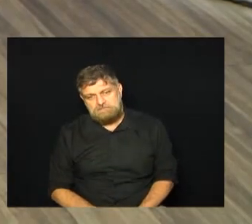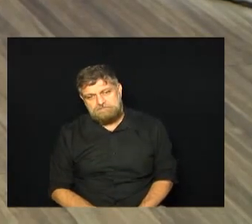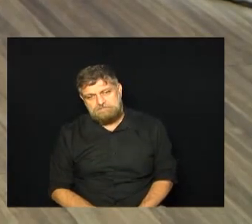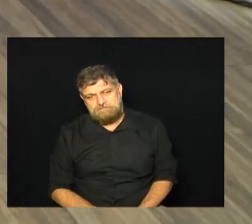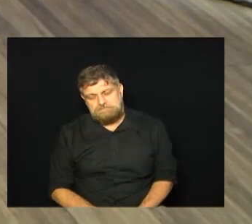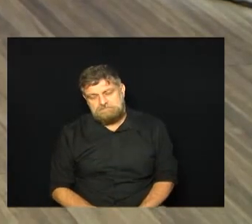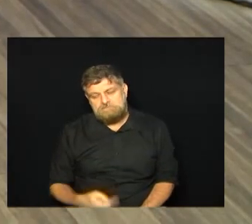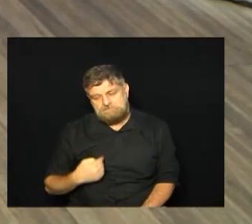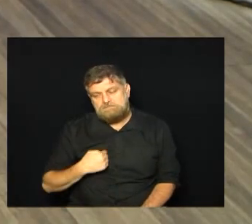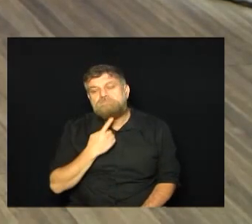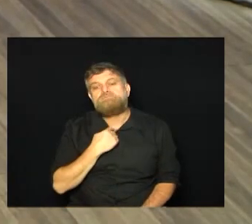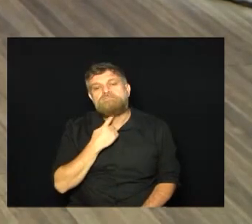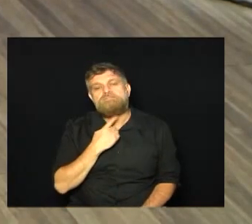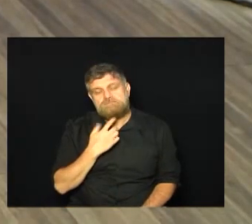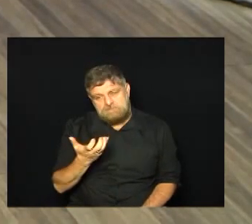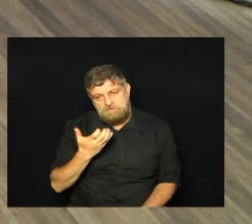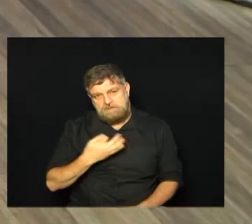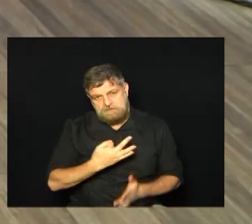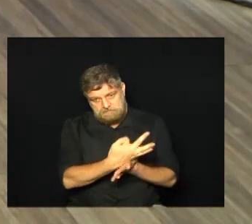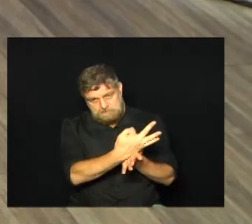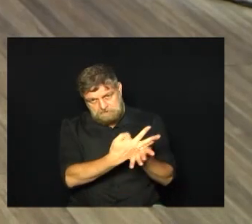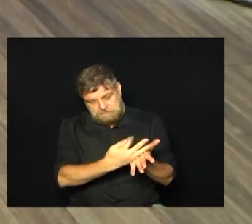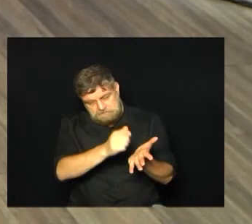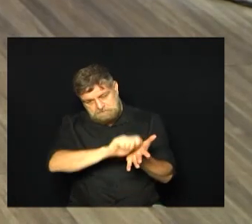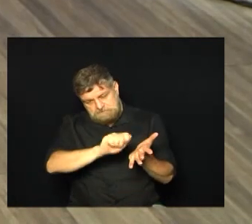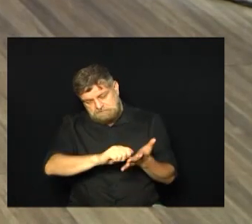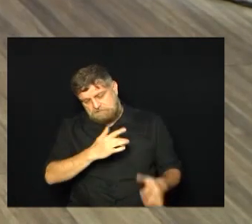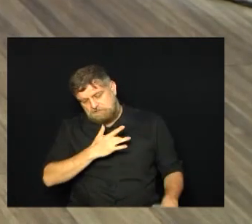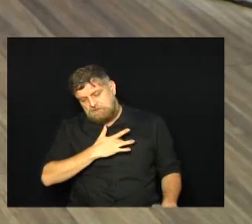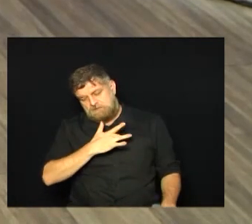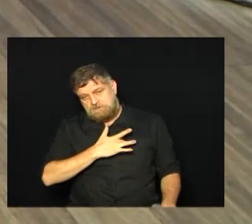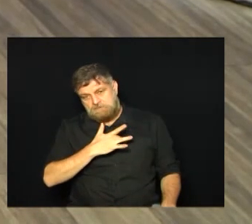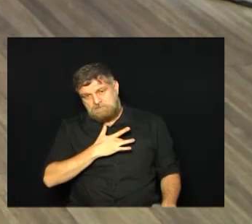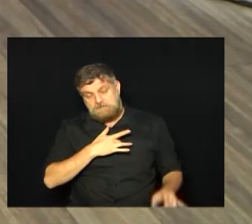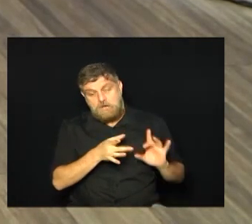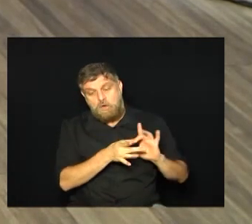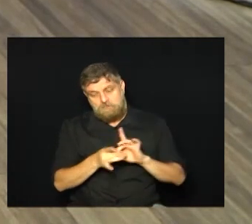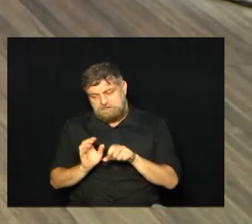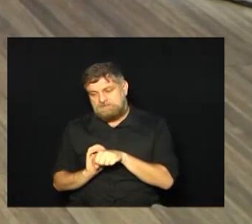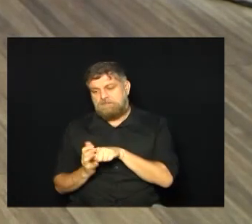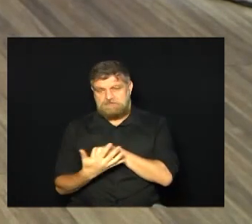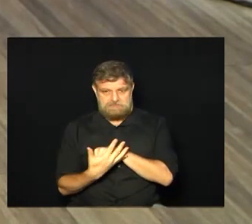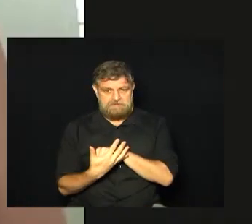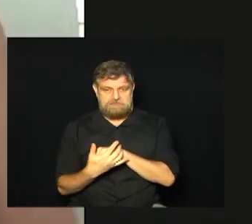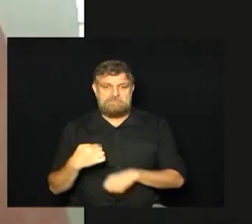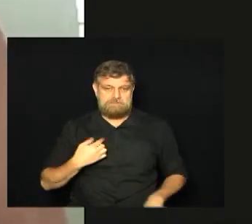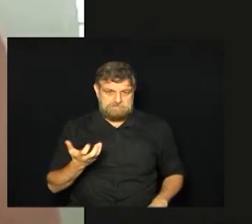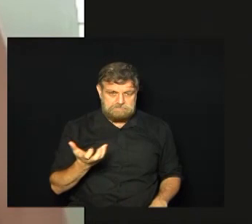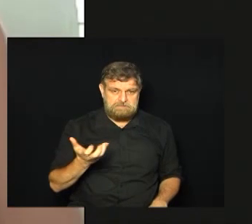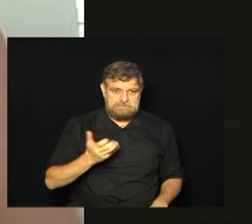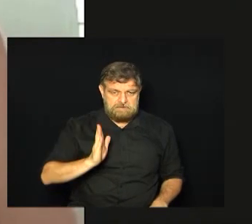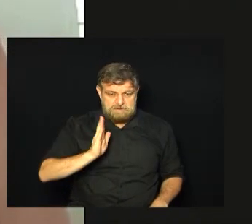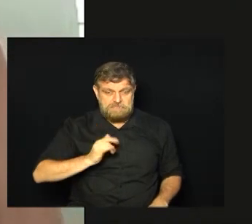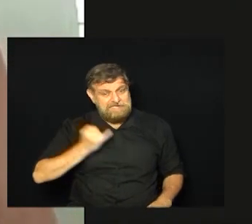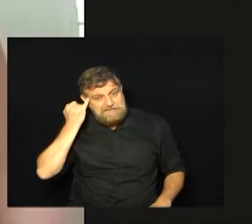Não, eu pretendo escrever um romance dentro do contexto da pandemia. Eu já estou mais ou menos com